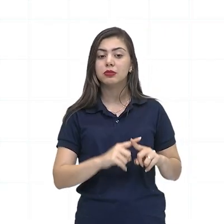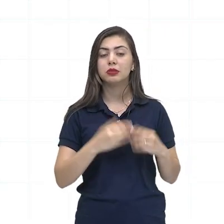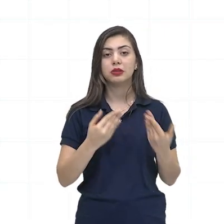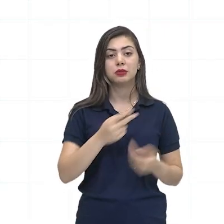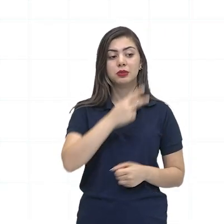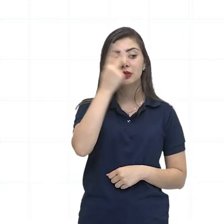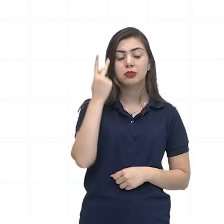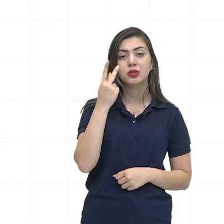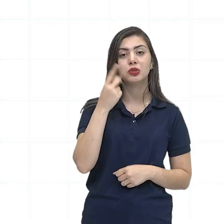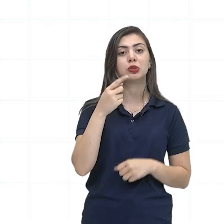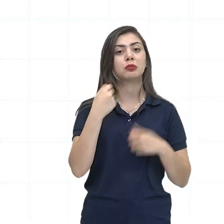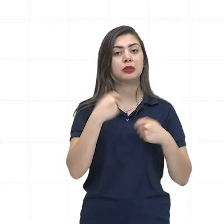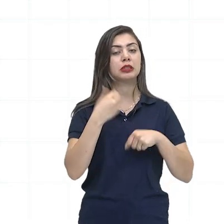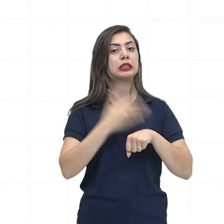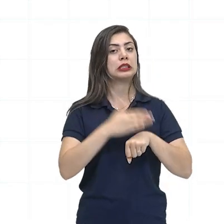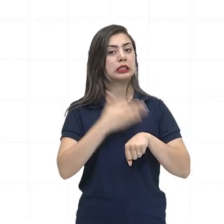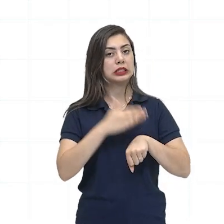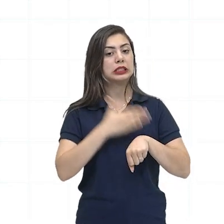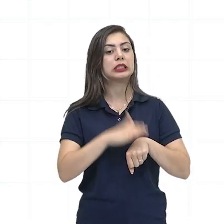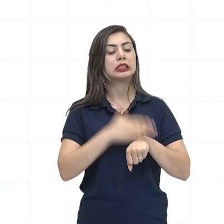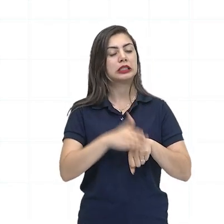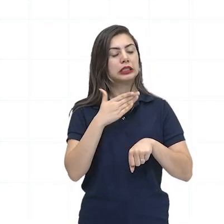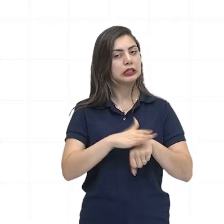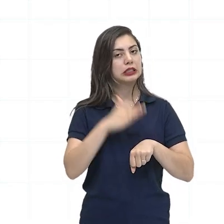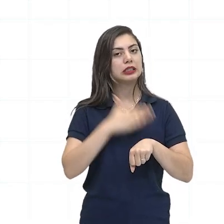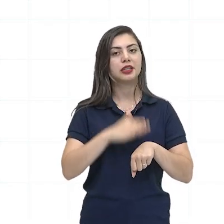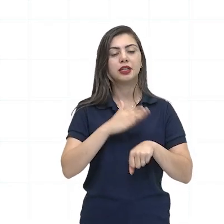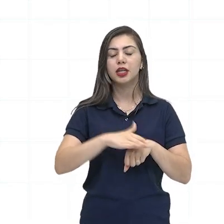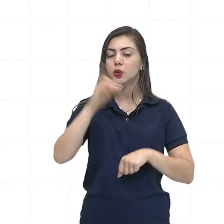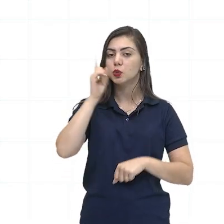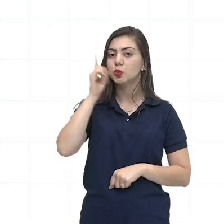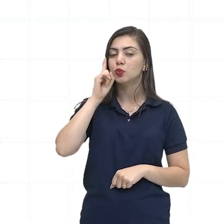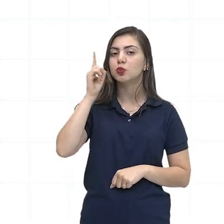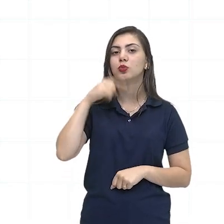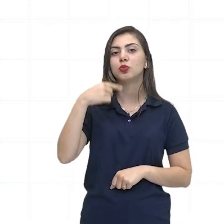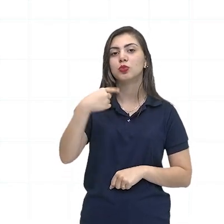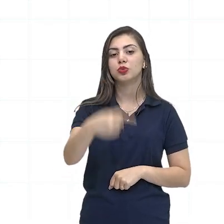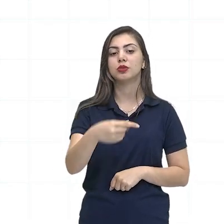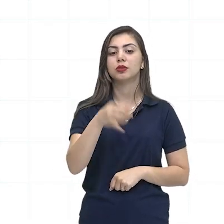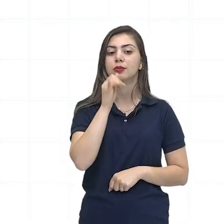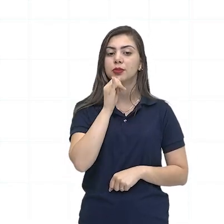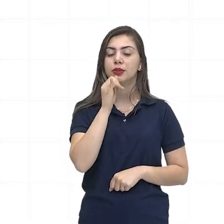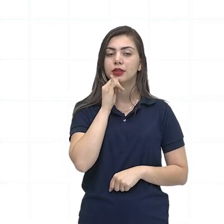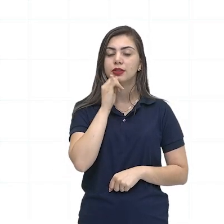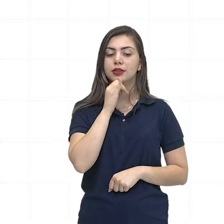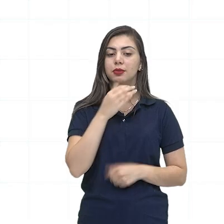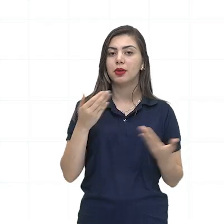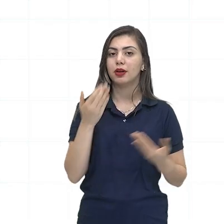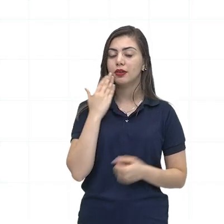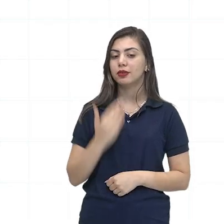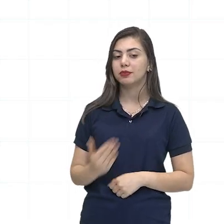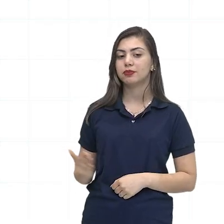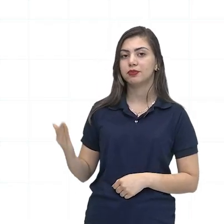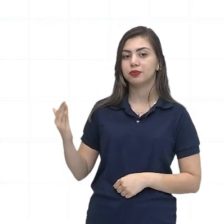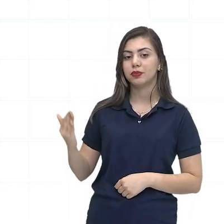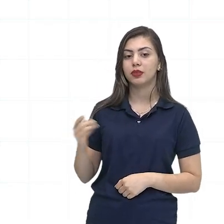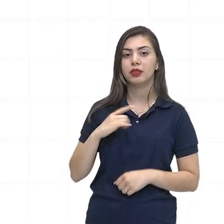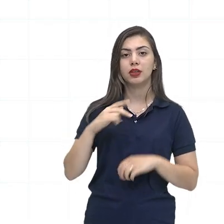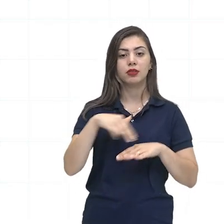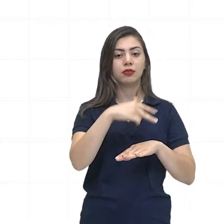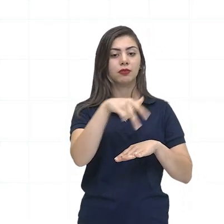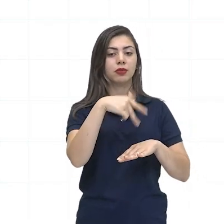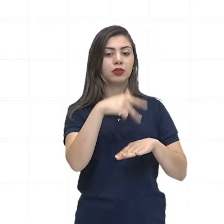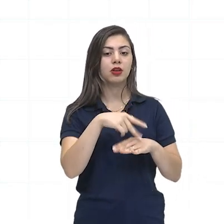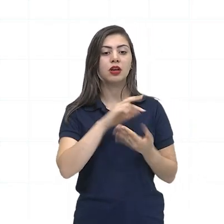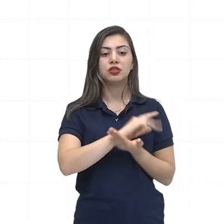né, os atletas eles são de alto rendimento, eles treinam bastante todos os dias. Como exemplo, tenho para vocês a